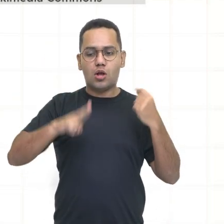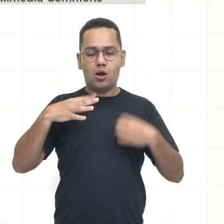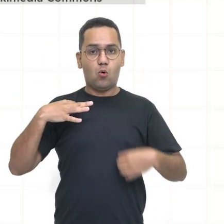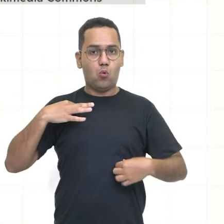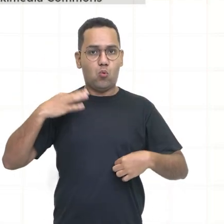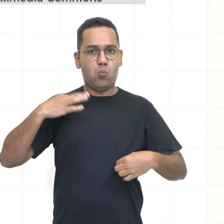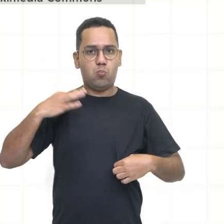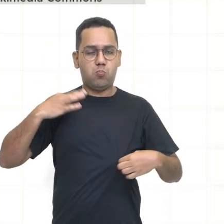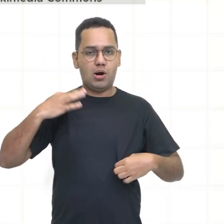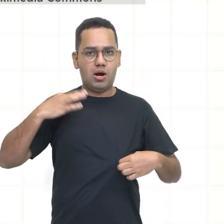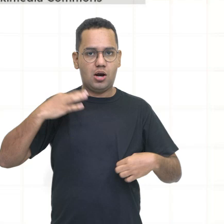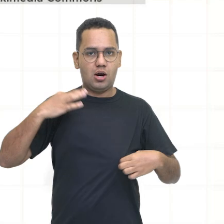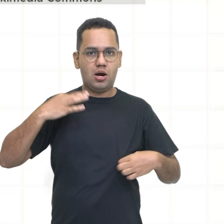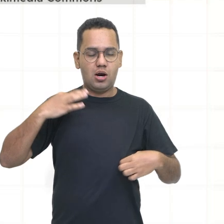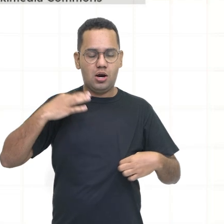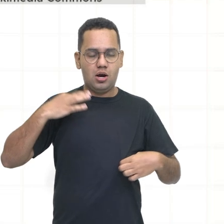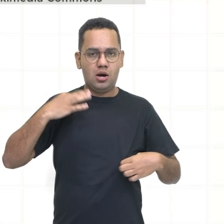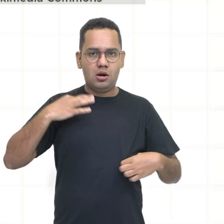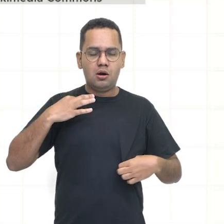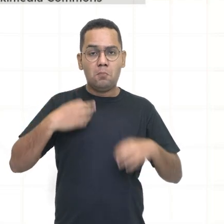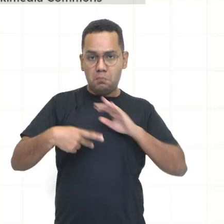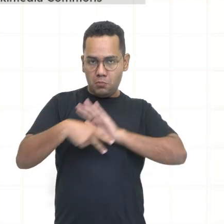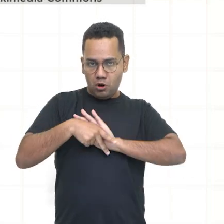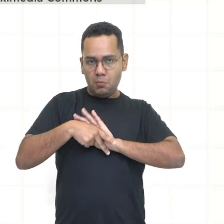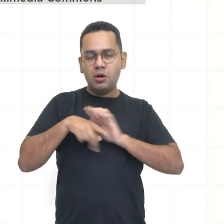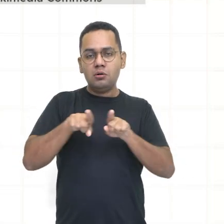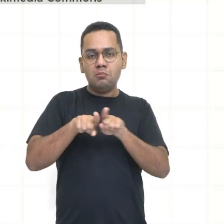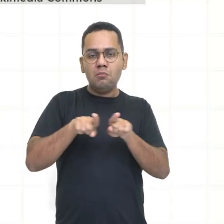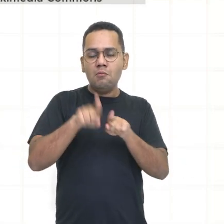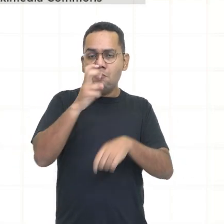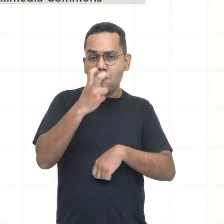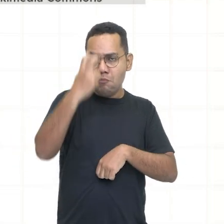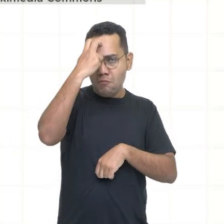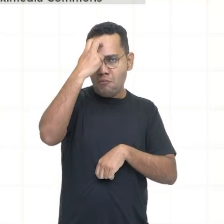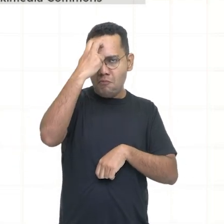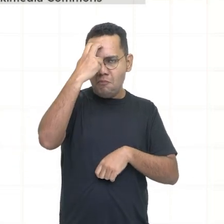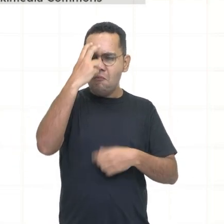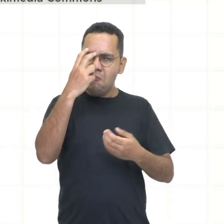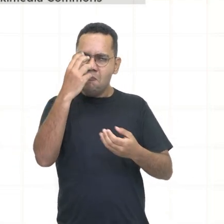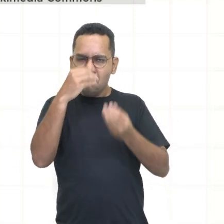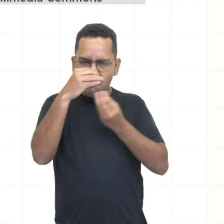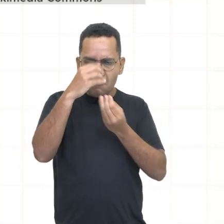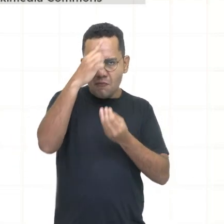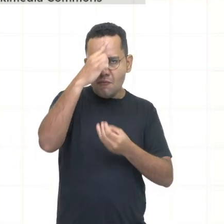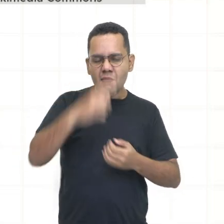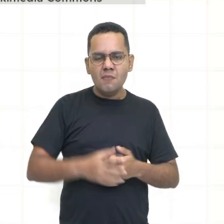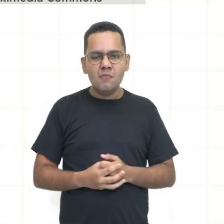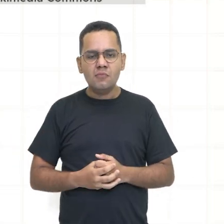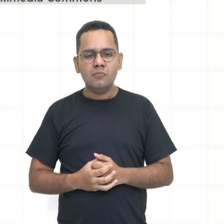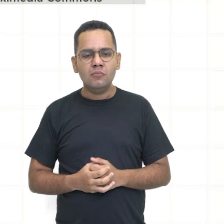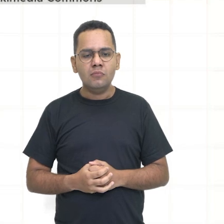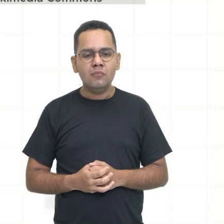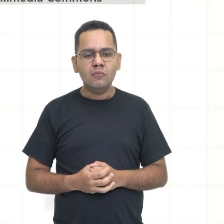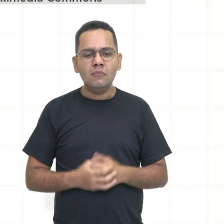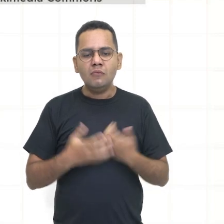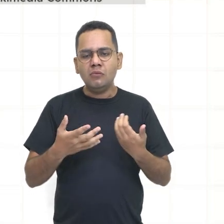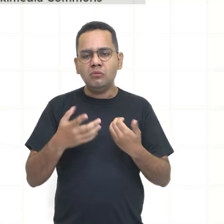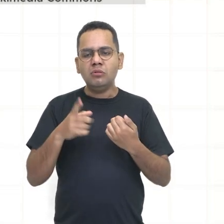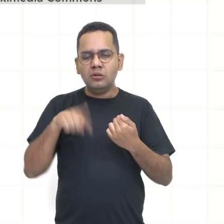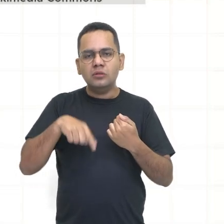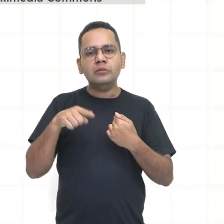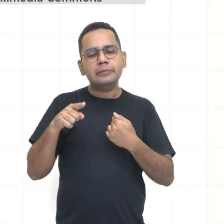certa cultura alemã. Então, isso vai ser uma das consequências, né, para que eles fossem